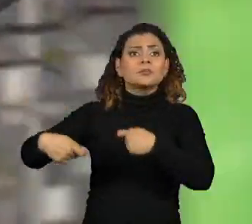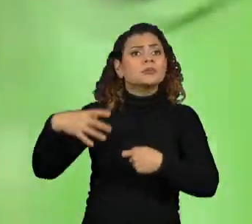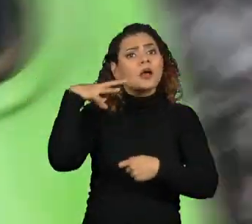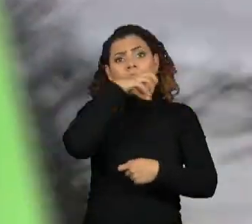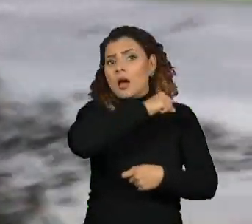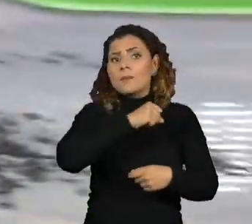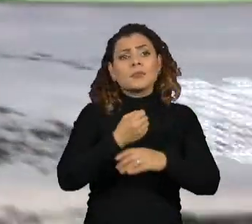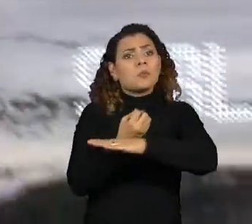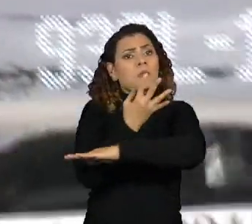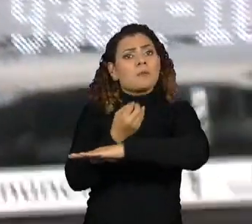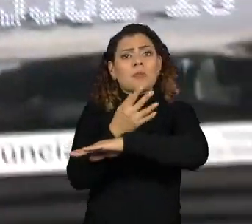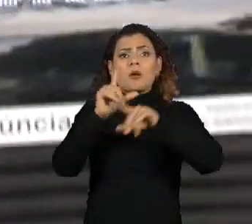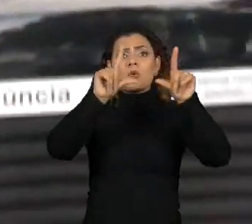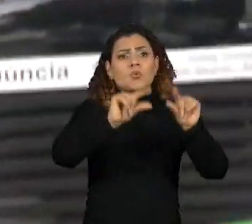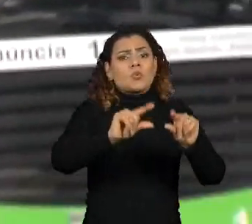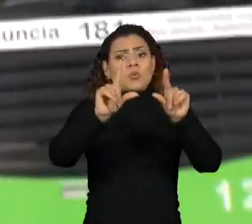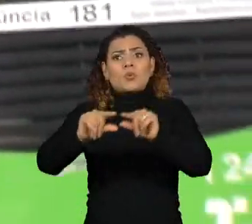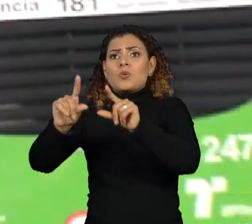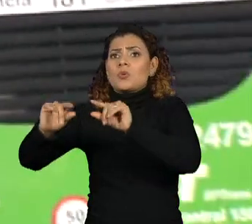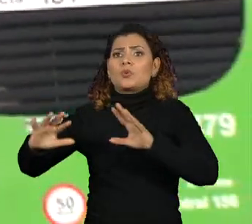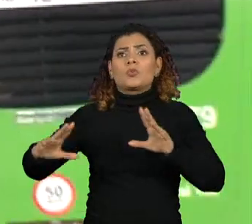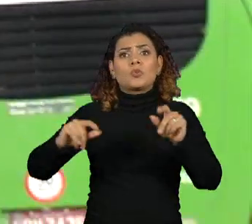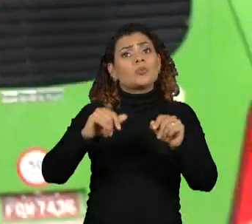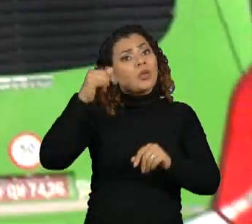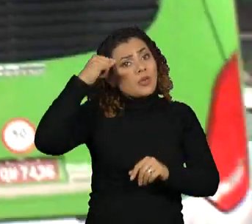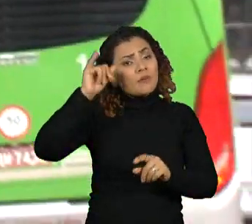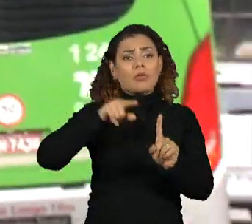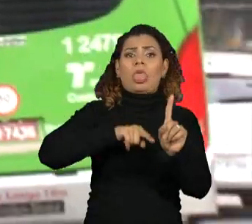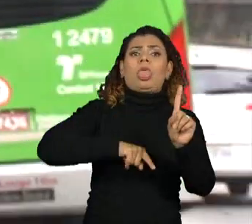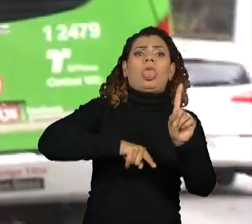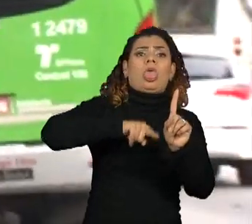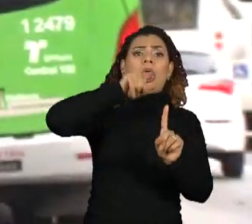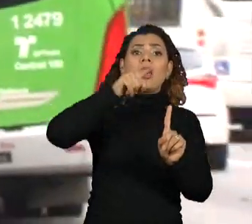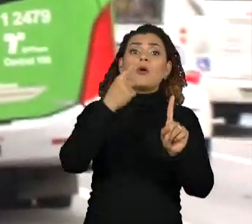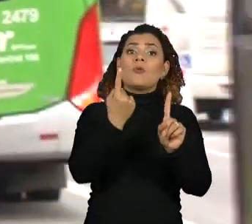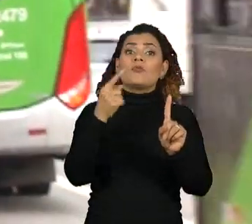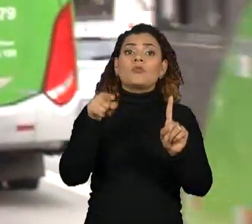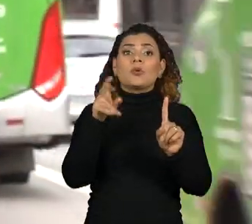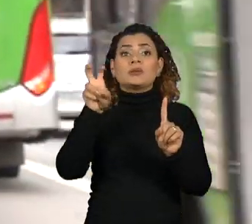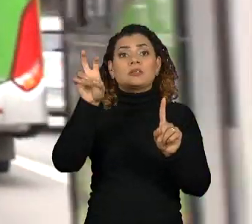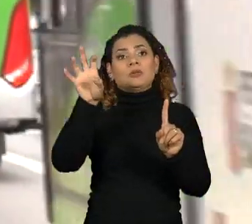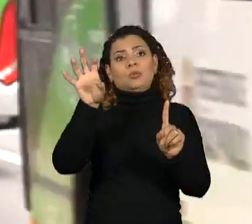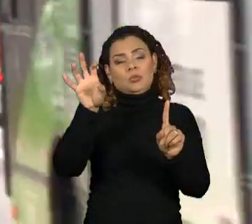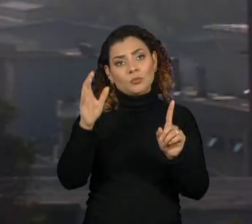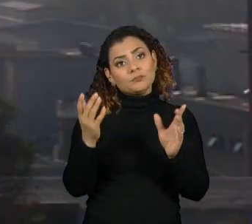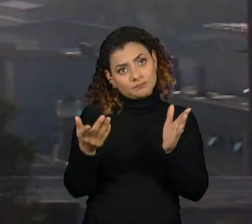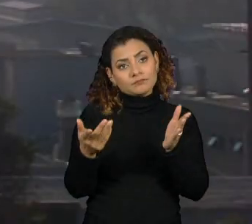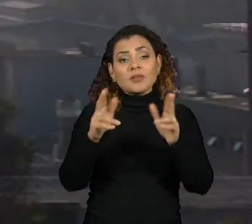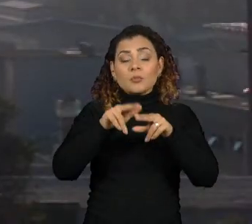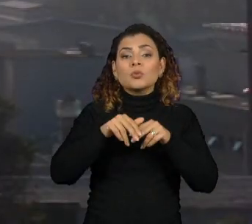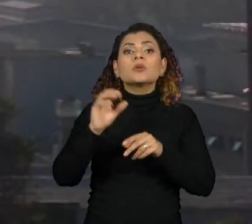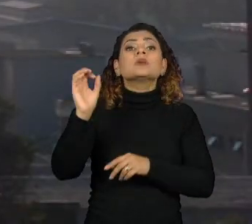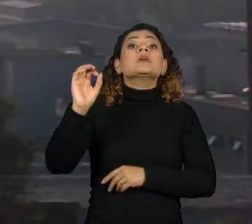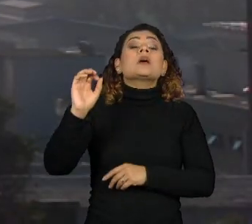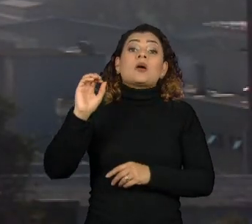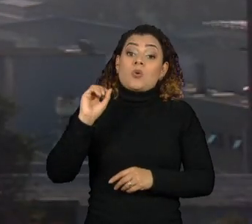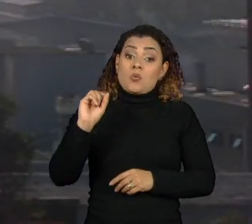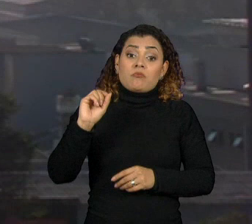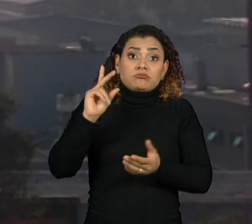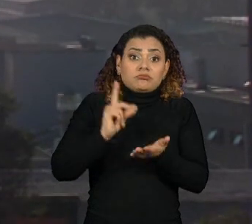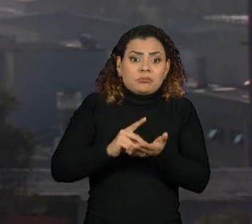de emissões para evitar que a temperatura suba mais de 1,5 graus Celsius em relação aos